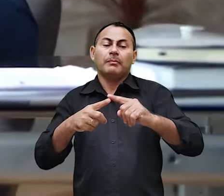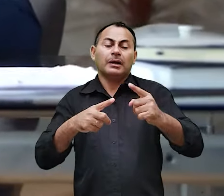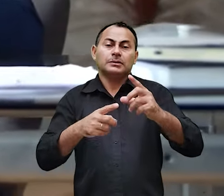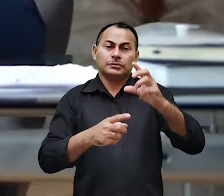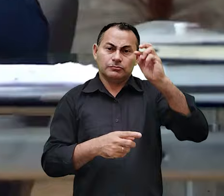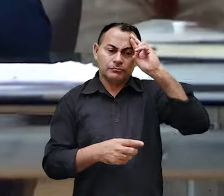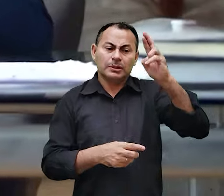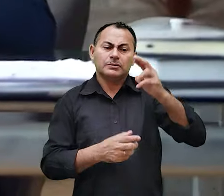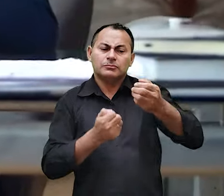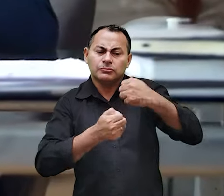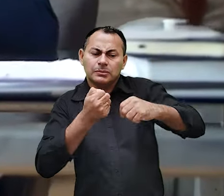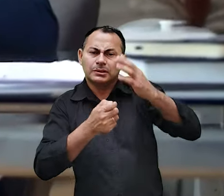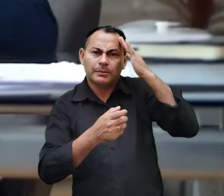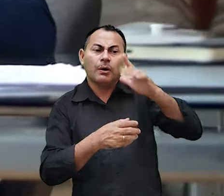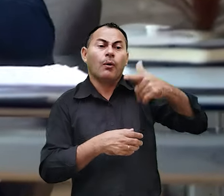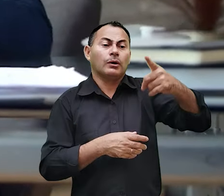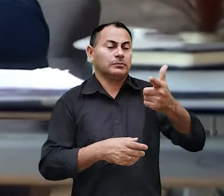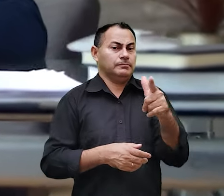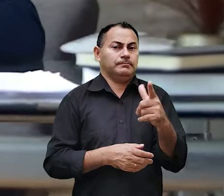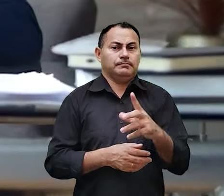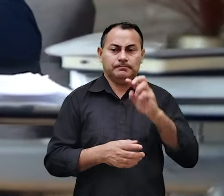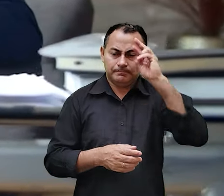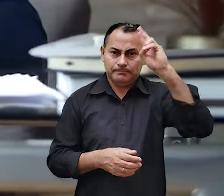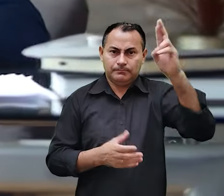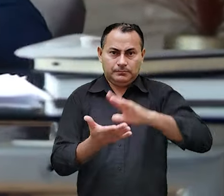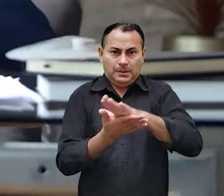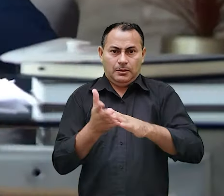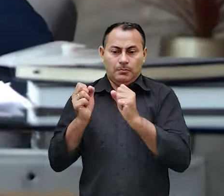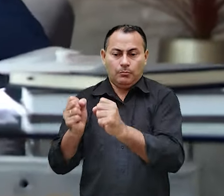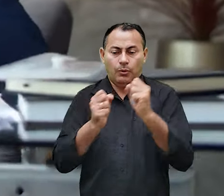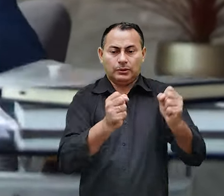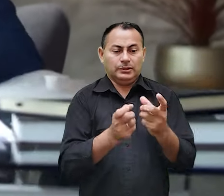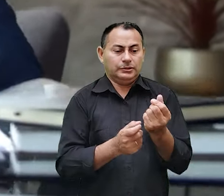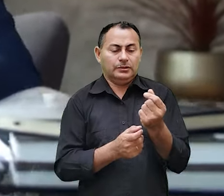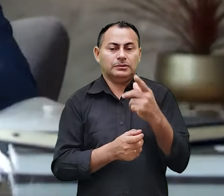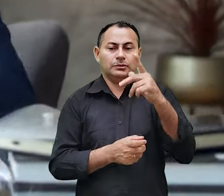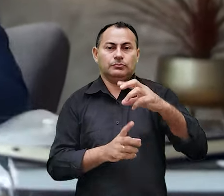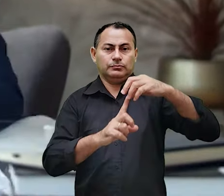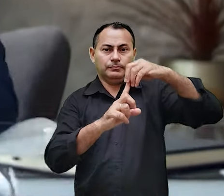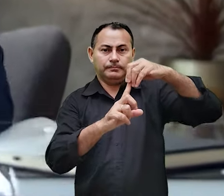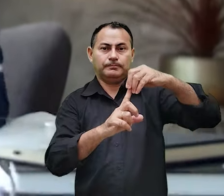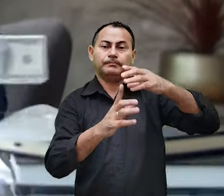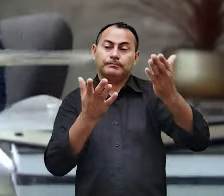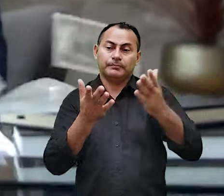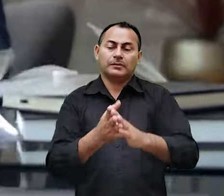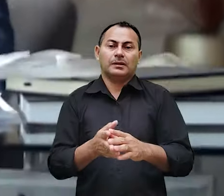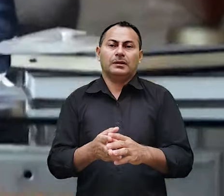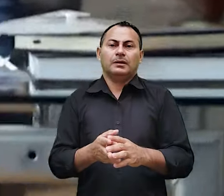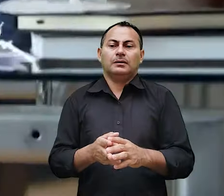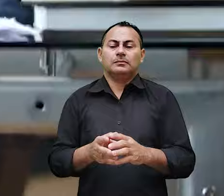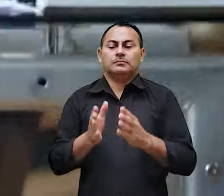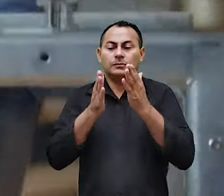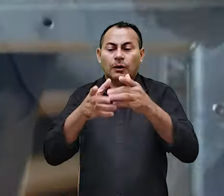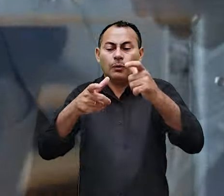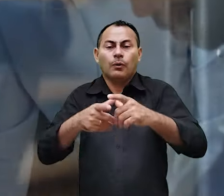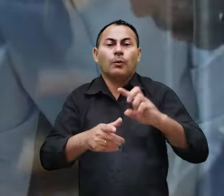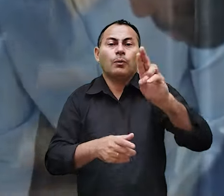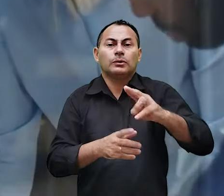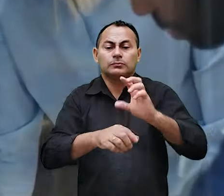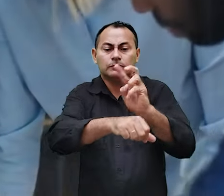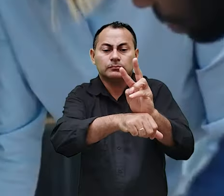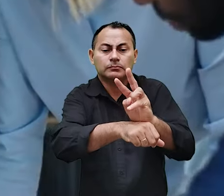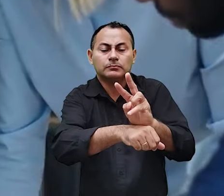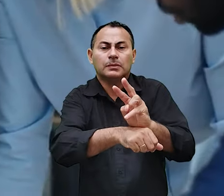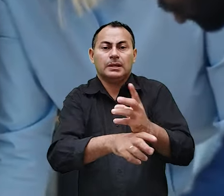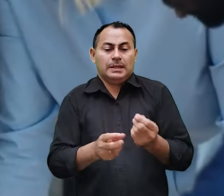riquezas. Mas ele sabia que viveria outra dimensão na qual não teria autoridade nem poder sobre o dinheiro do seu patrão. Enquanto ele estava numa